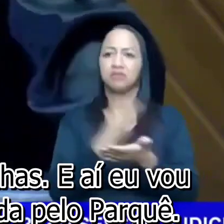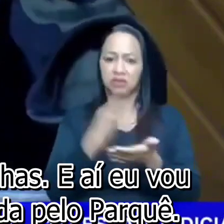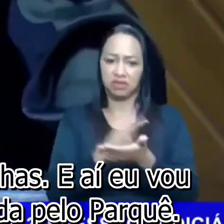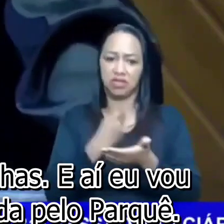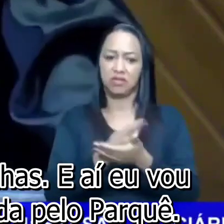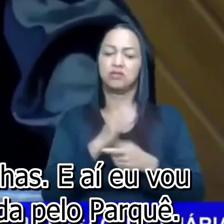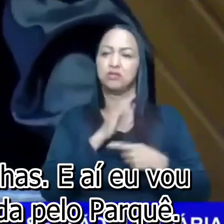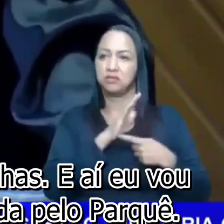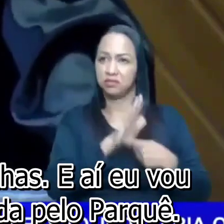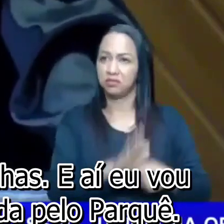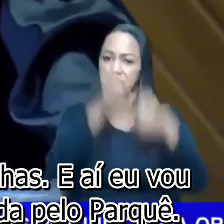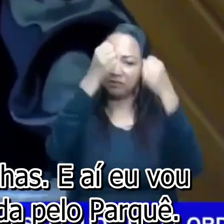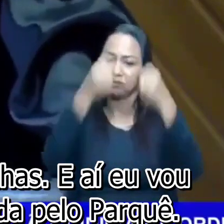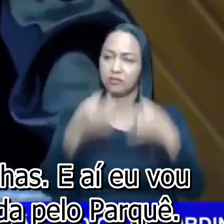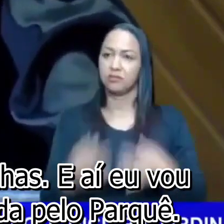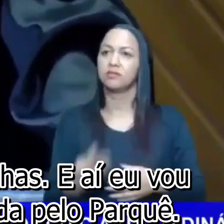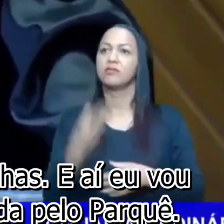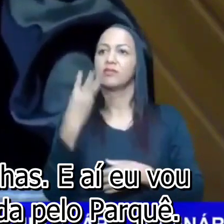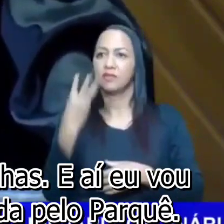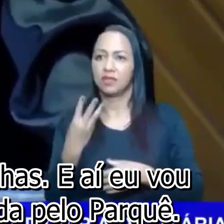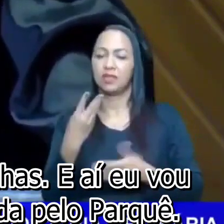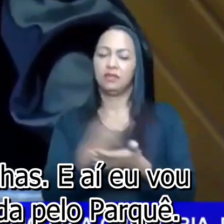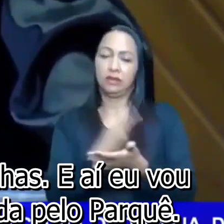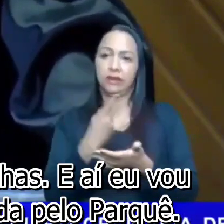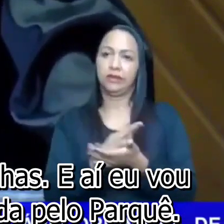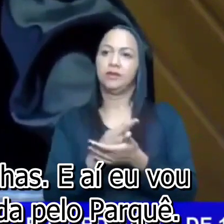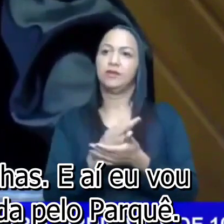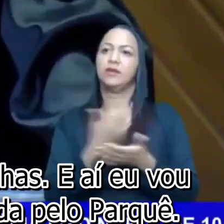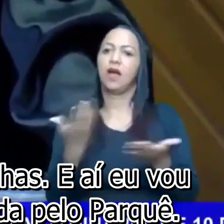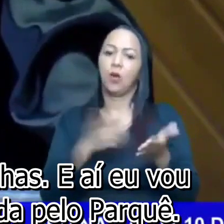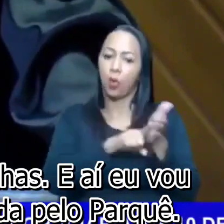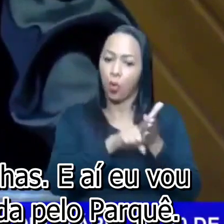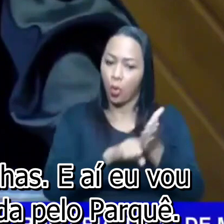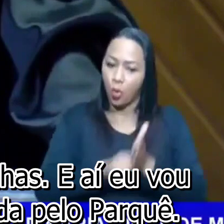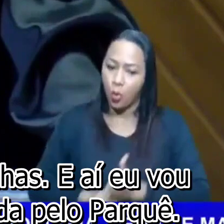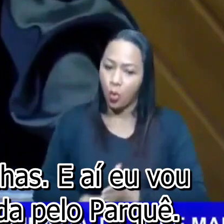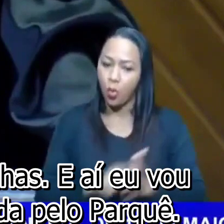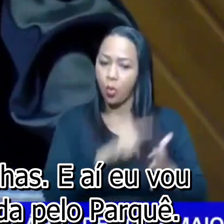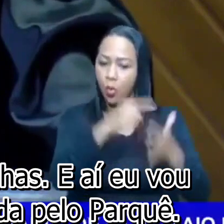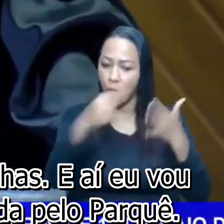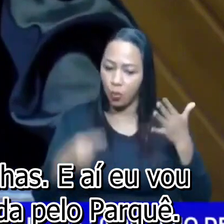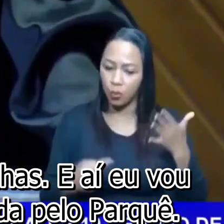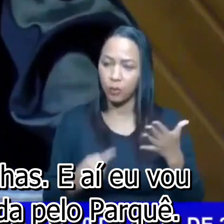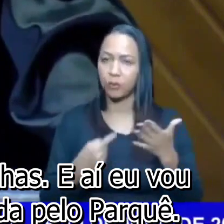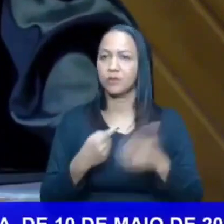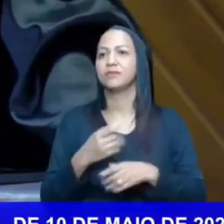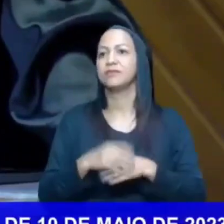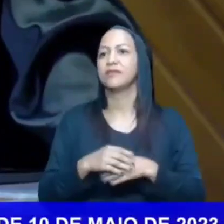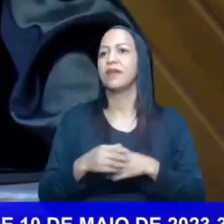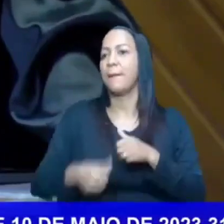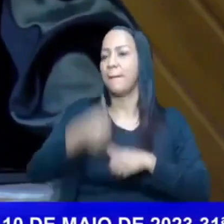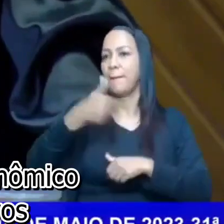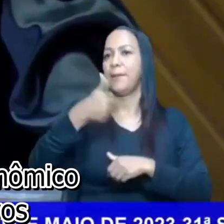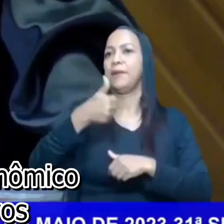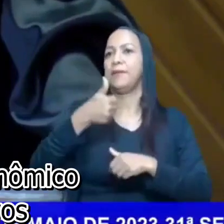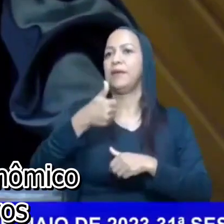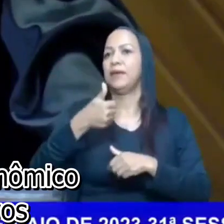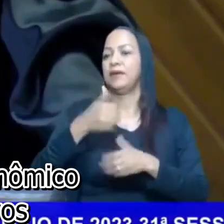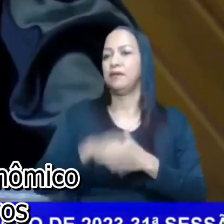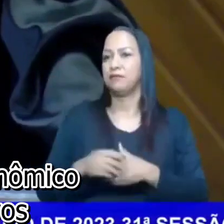foram relatadas, 3 falhas. E aí eu vou passar a examinar individualmente as falhas apontadas pelo parquê. A primeira é do